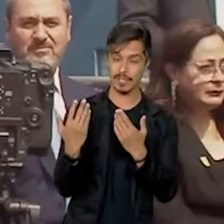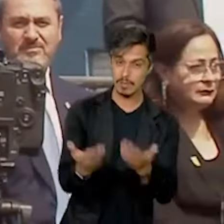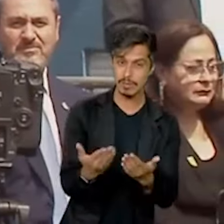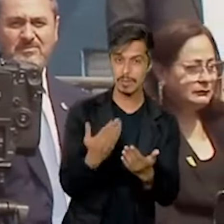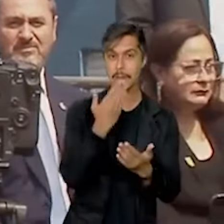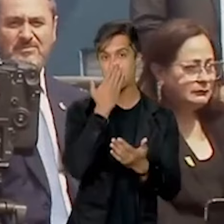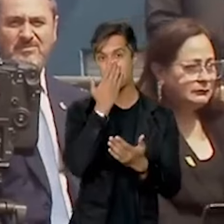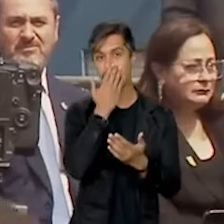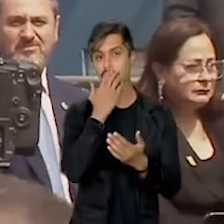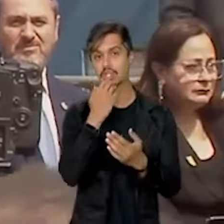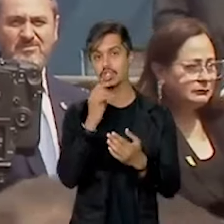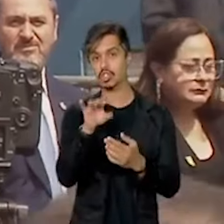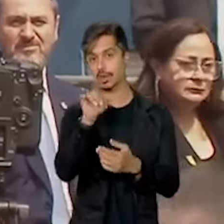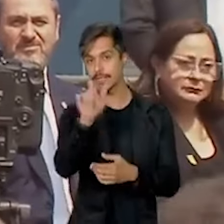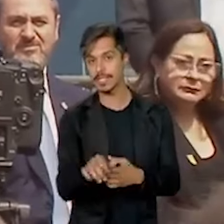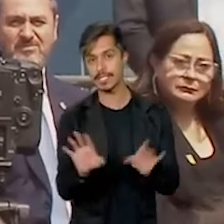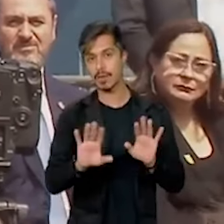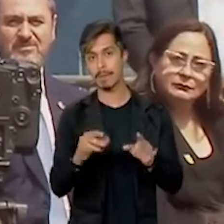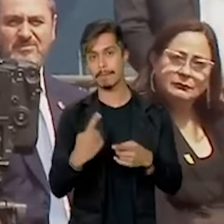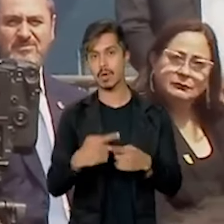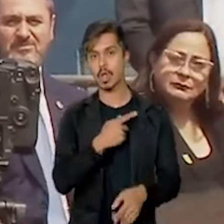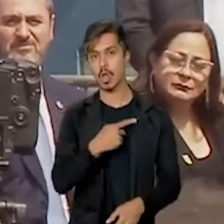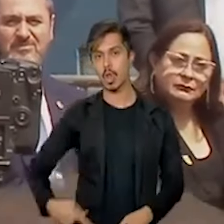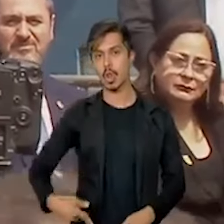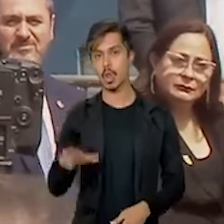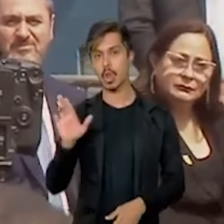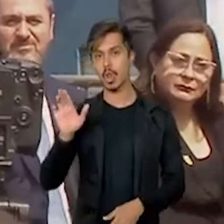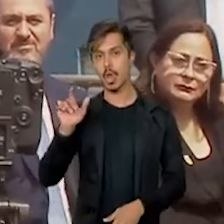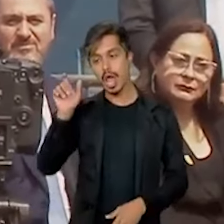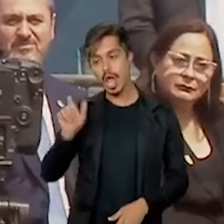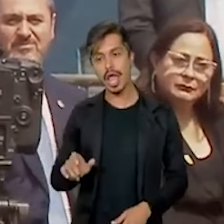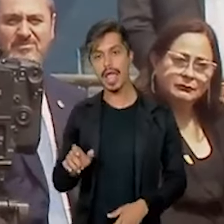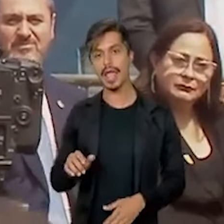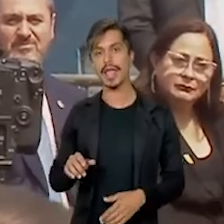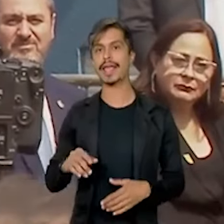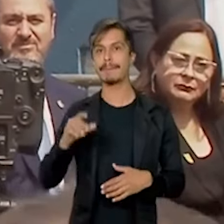vocês, porque o Lula não é um presidente da República, o